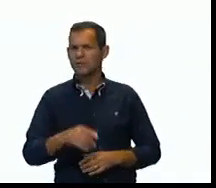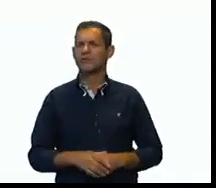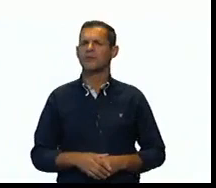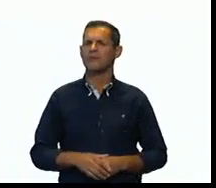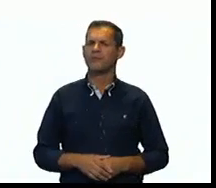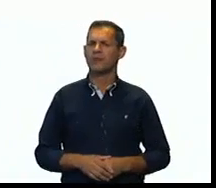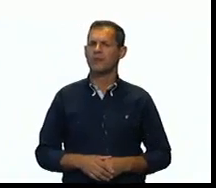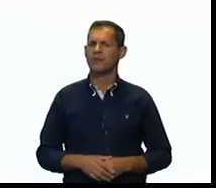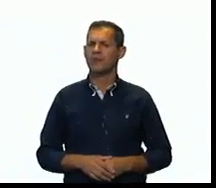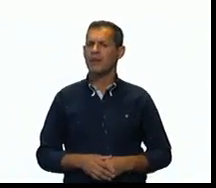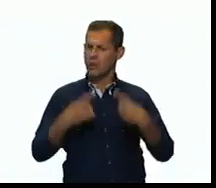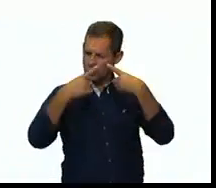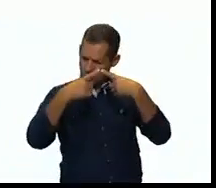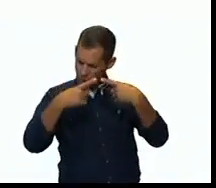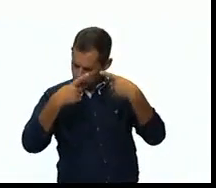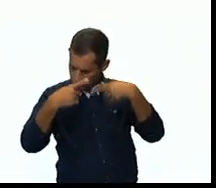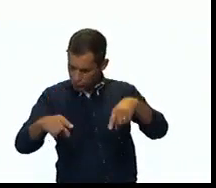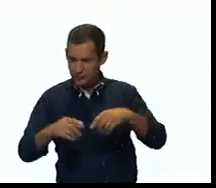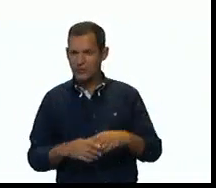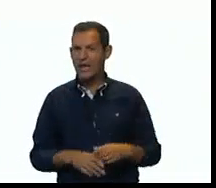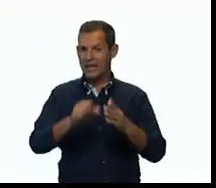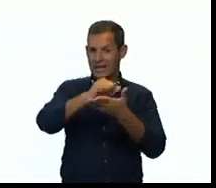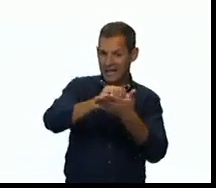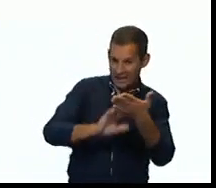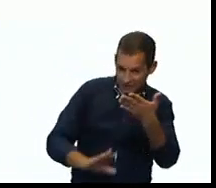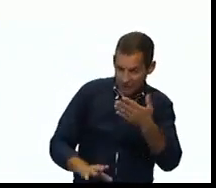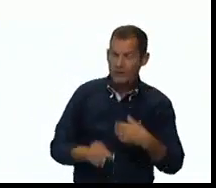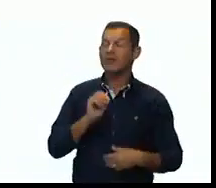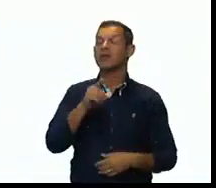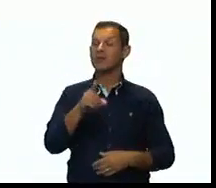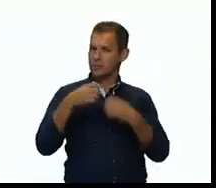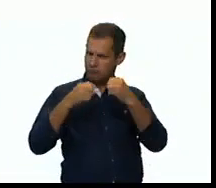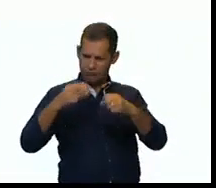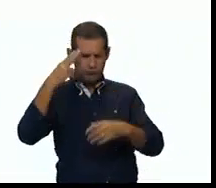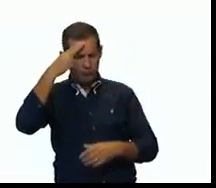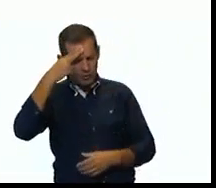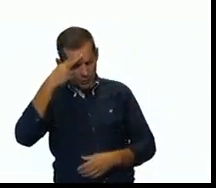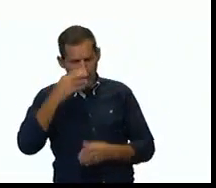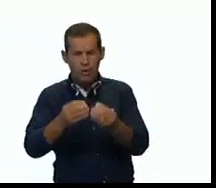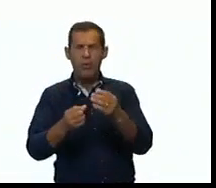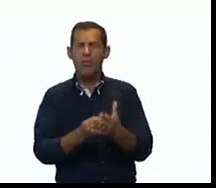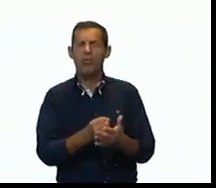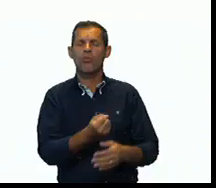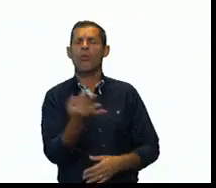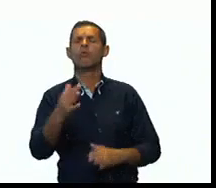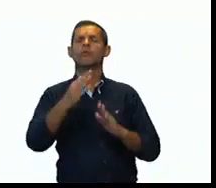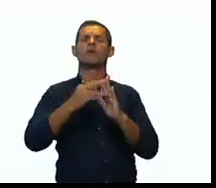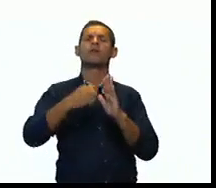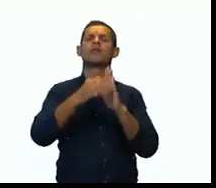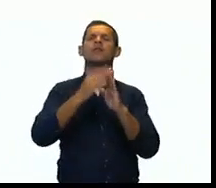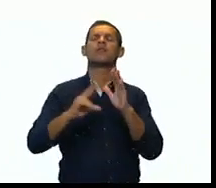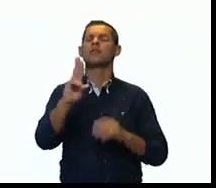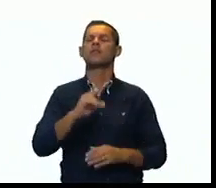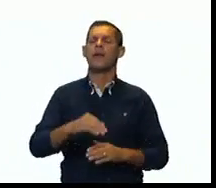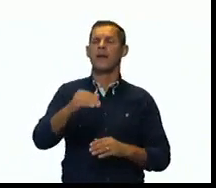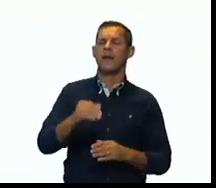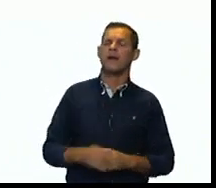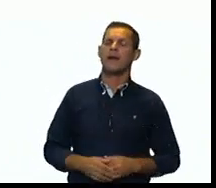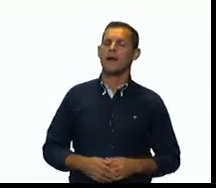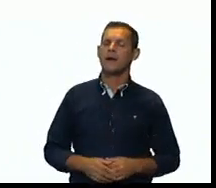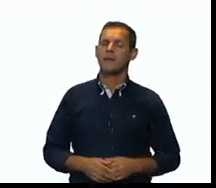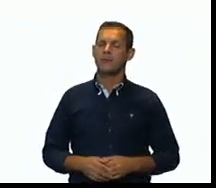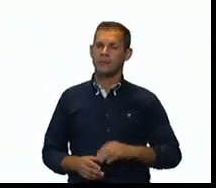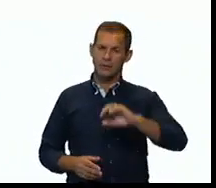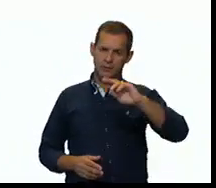diante desse desafio, né, dessa atividade, o que você pode pensar? Qual a quantidade de tinta utilizada para pintar, então, essa